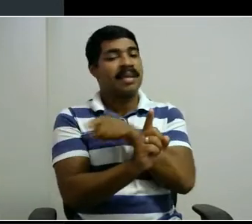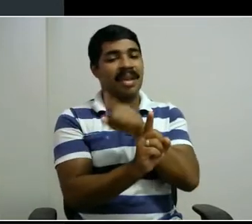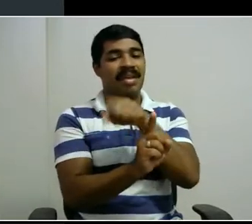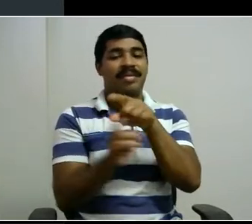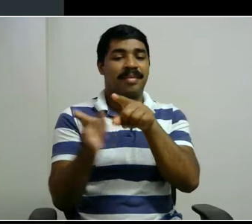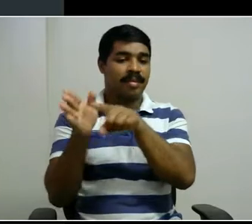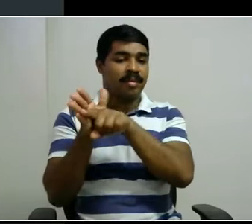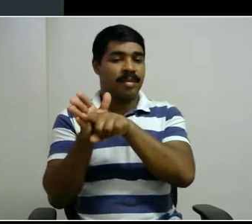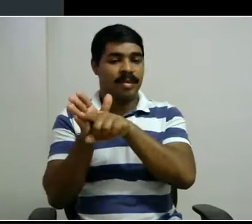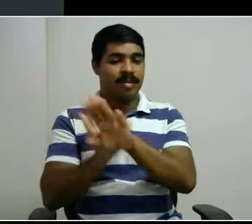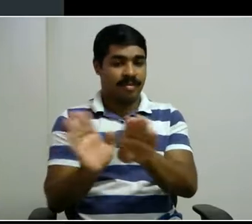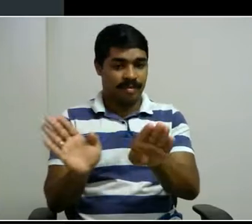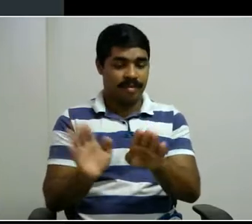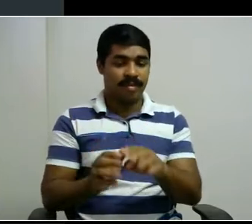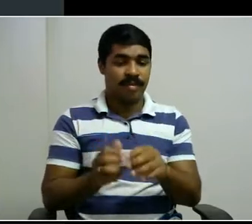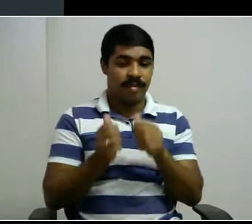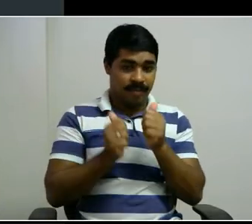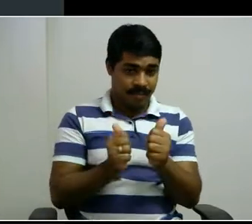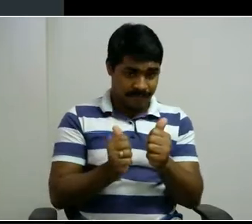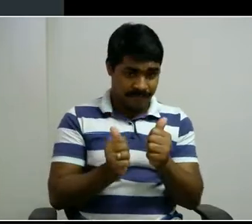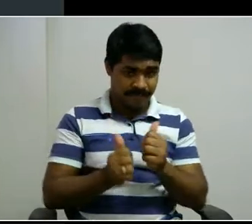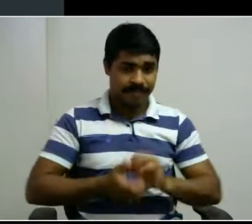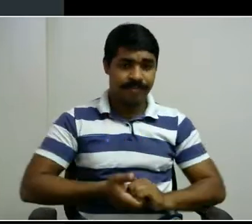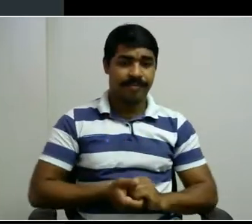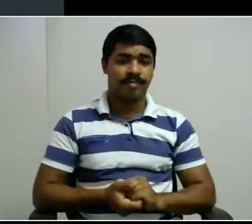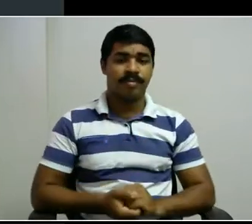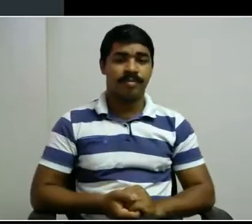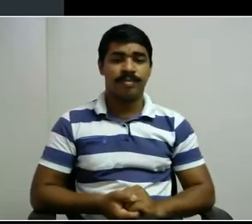negativo. Deu para entender essa ideia, né?